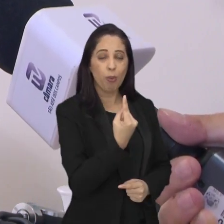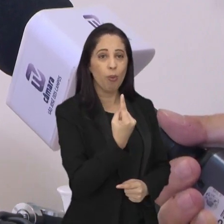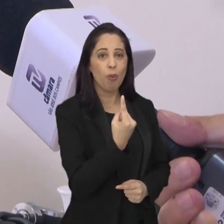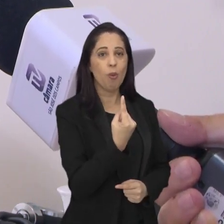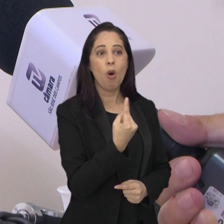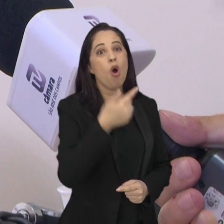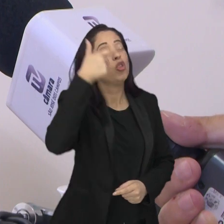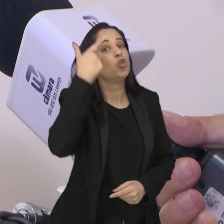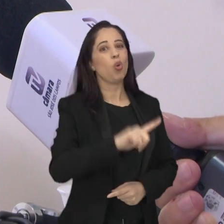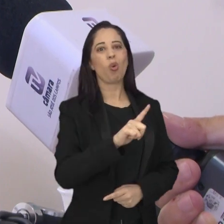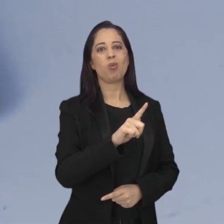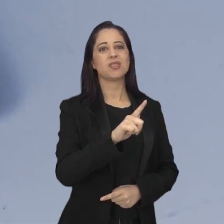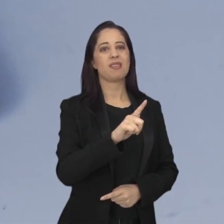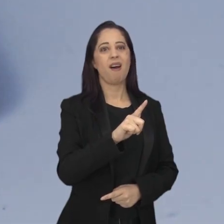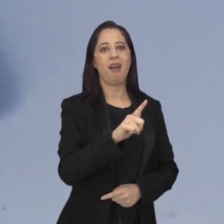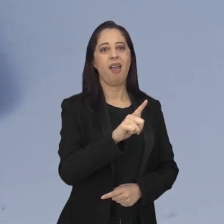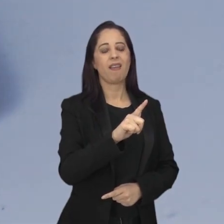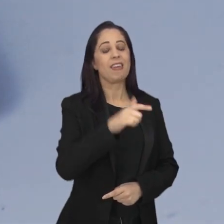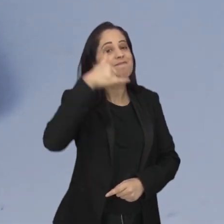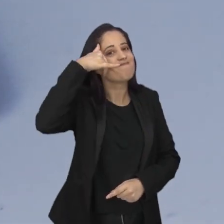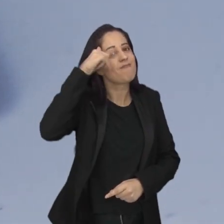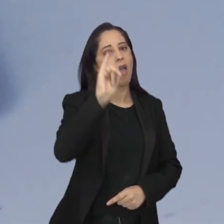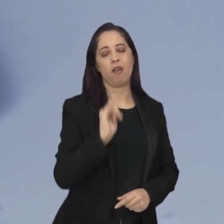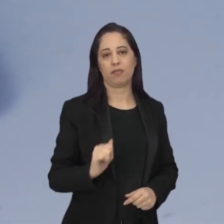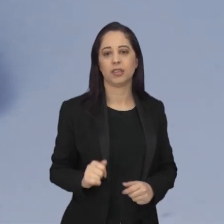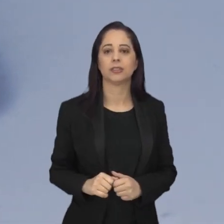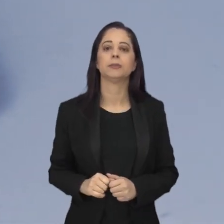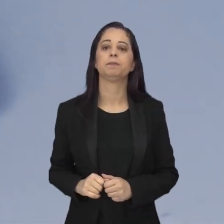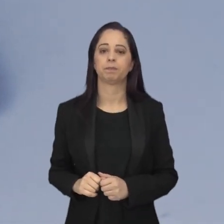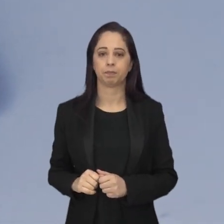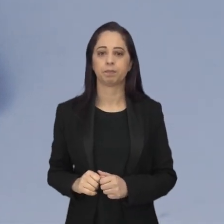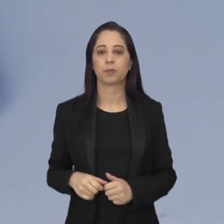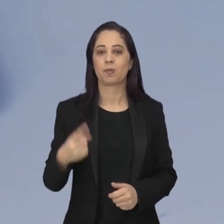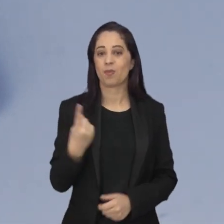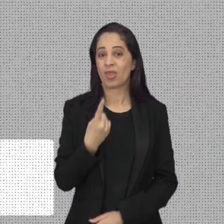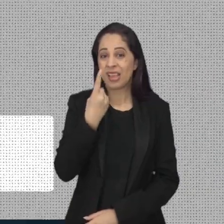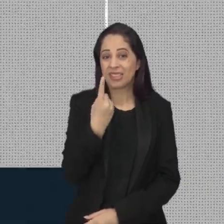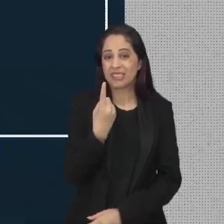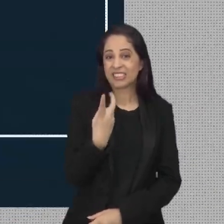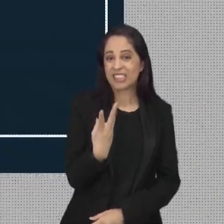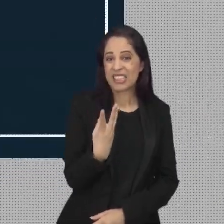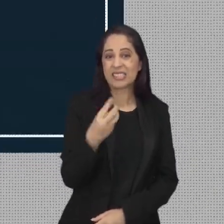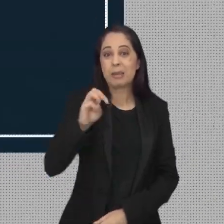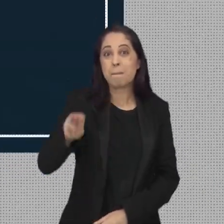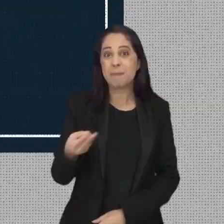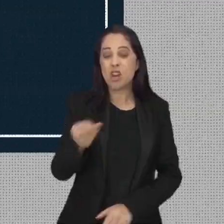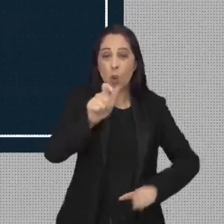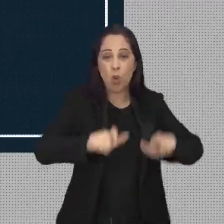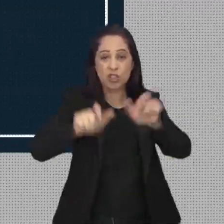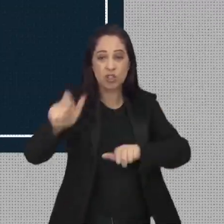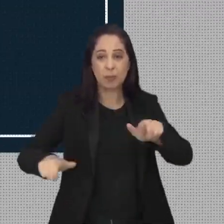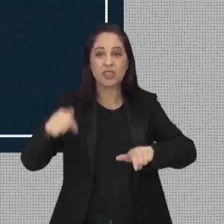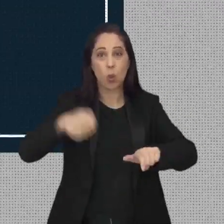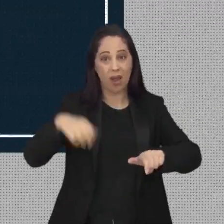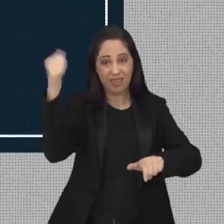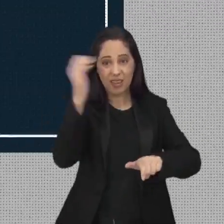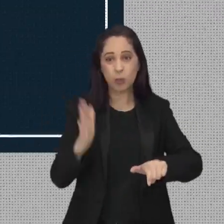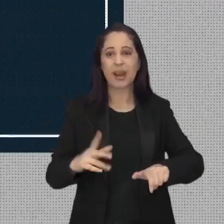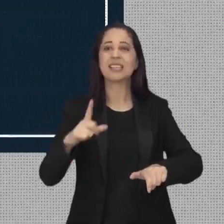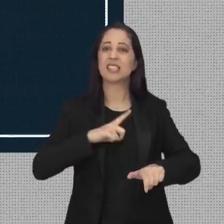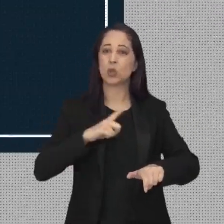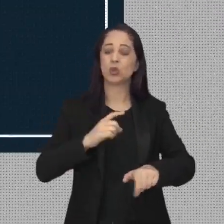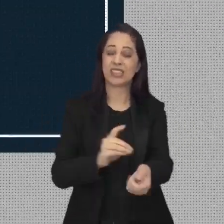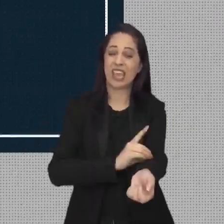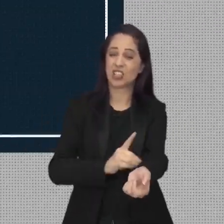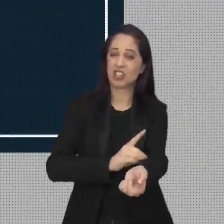prevenir casos de diabetes do tipo 1. De acordo com a Sociedade Brasileira de Diabetes, 13 milhões de pessoas no Brasil vivem com a